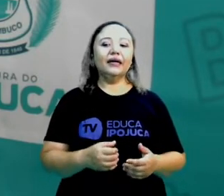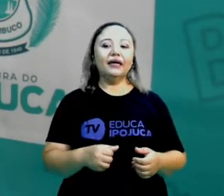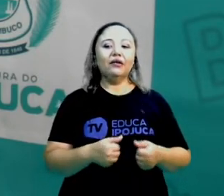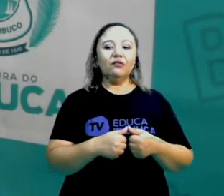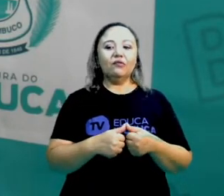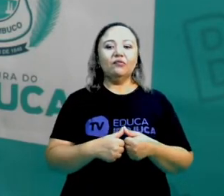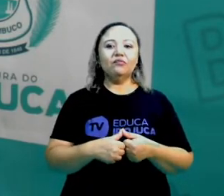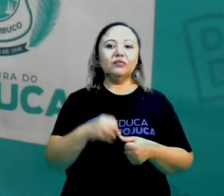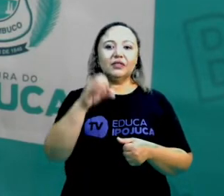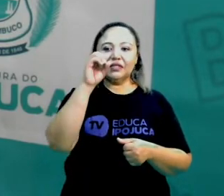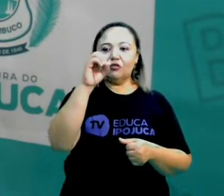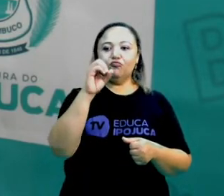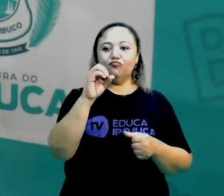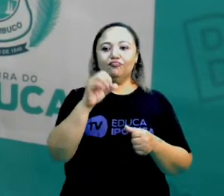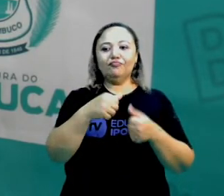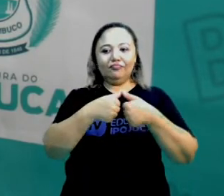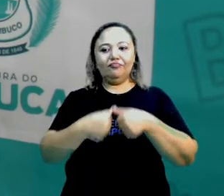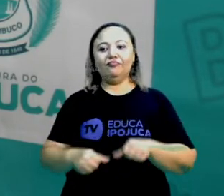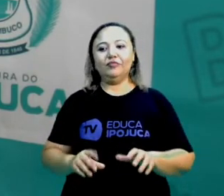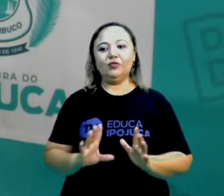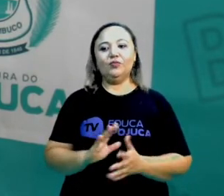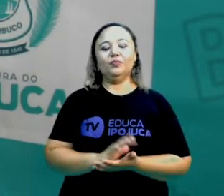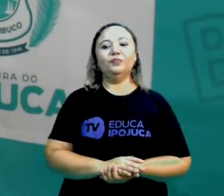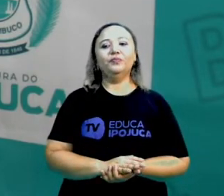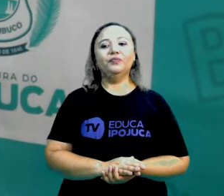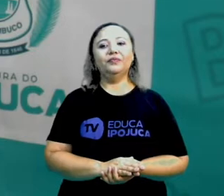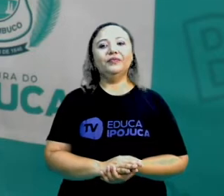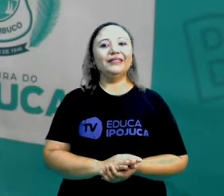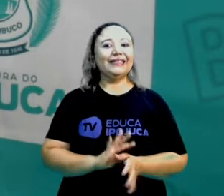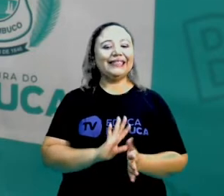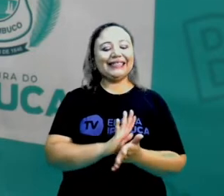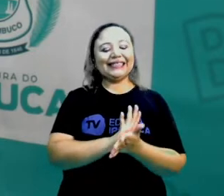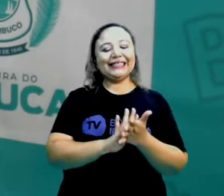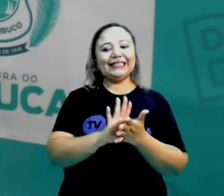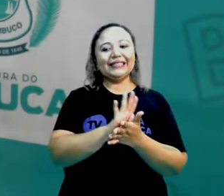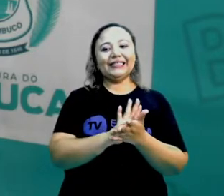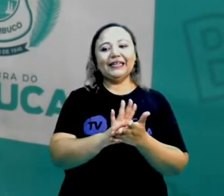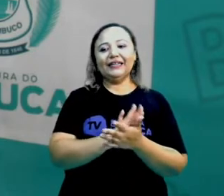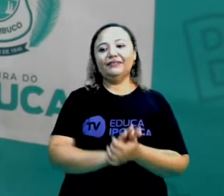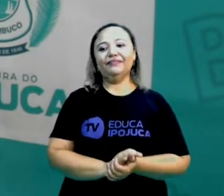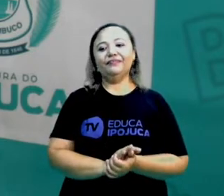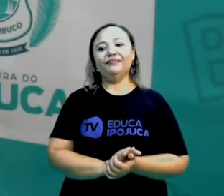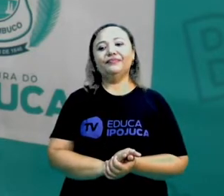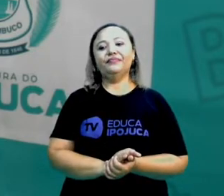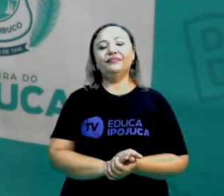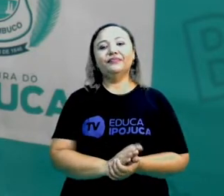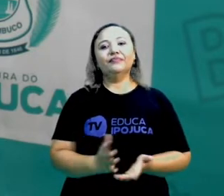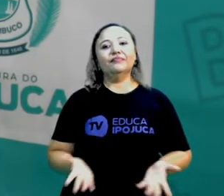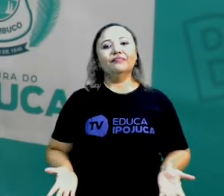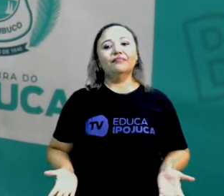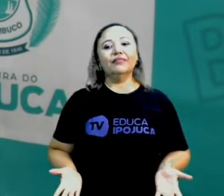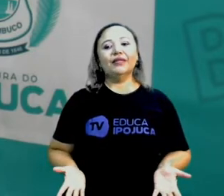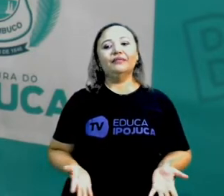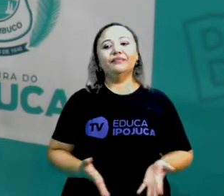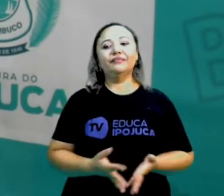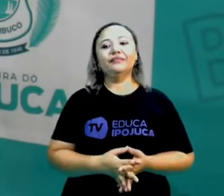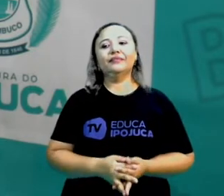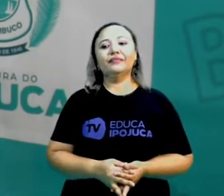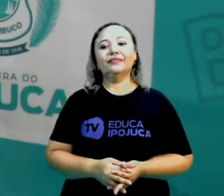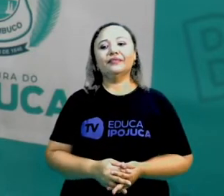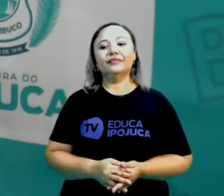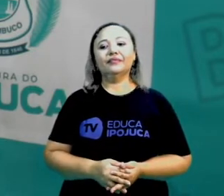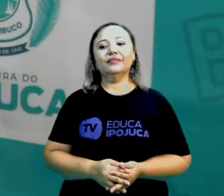o algarismo 0, que não representa, né, quantidade alguma. Nada. Não ficou